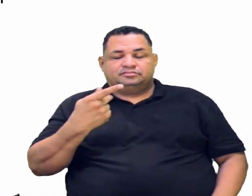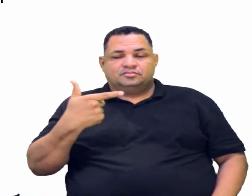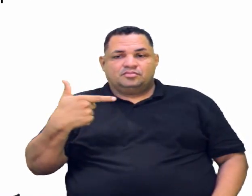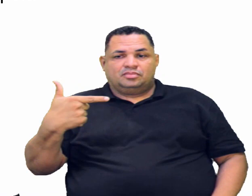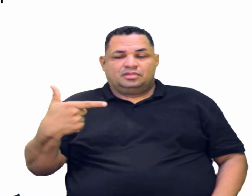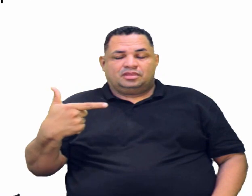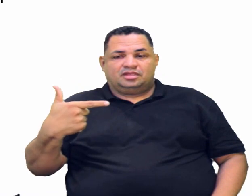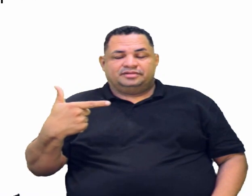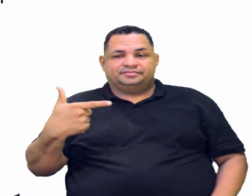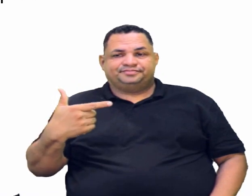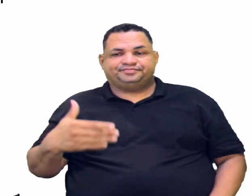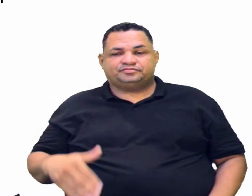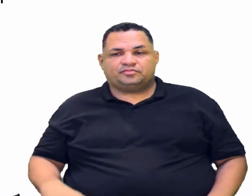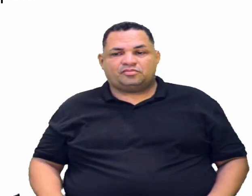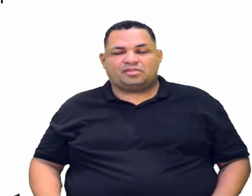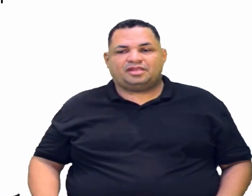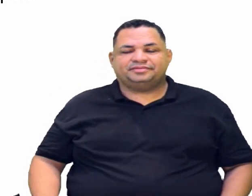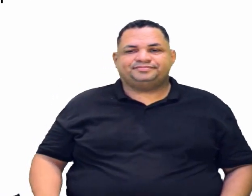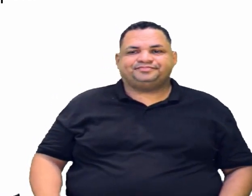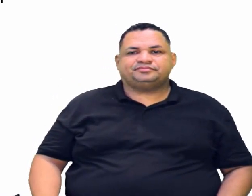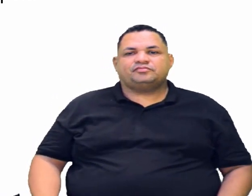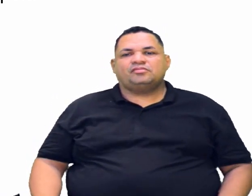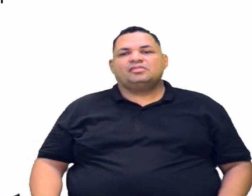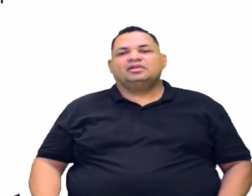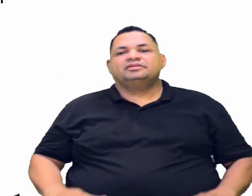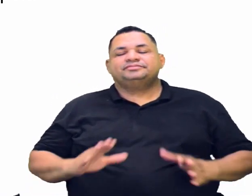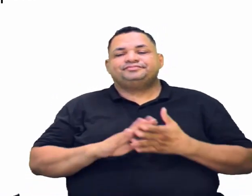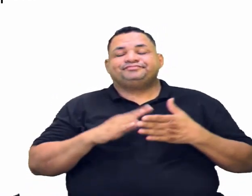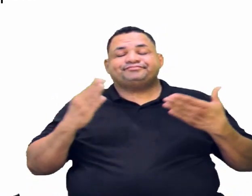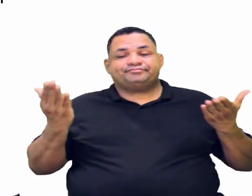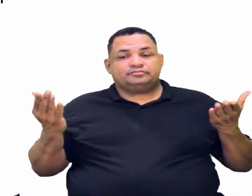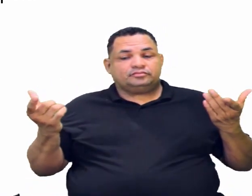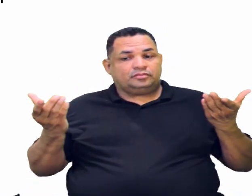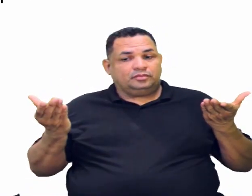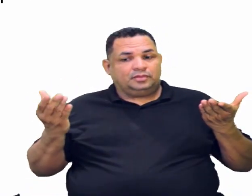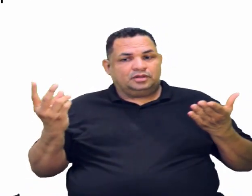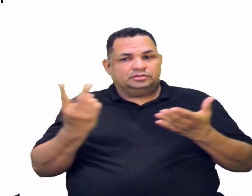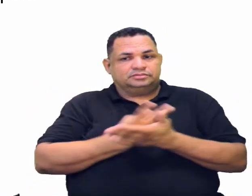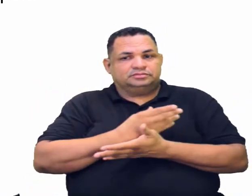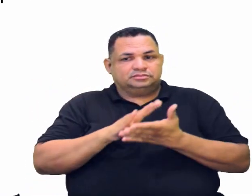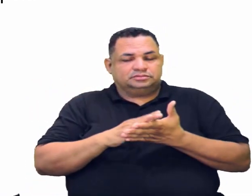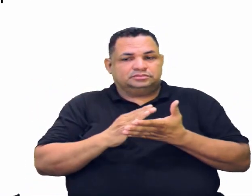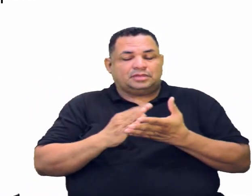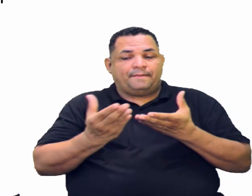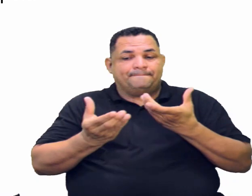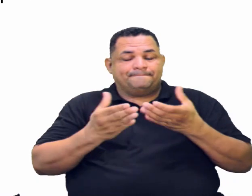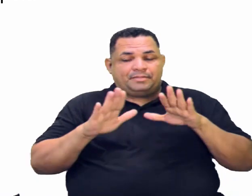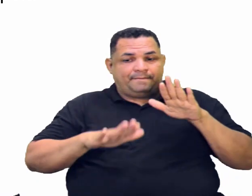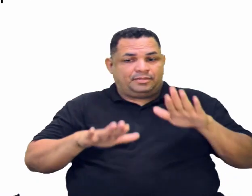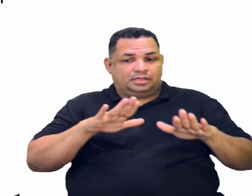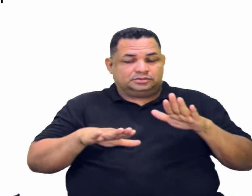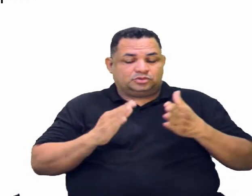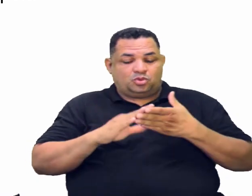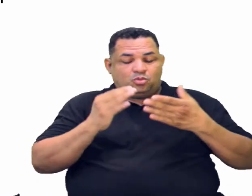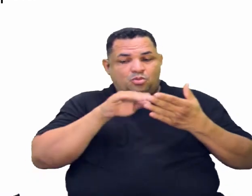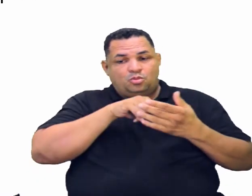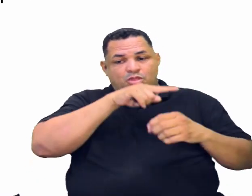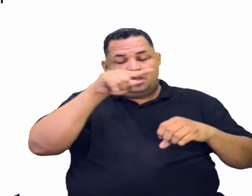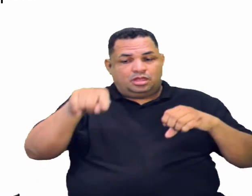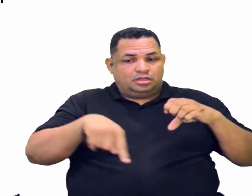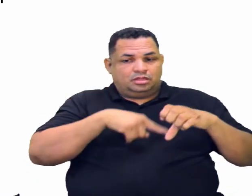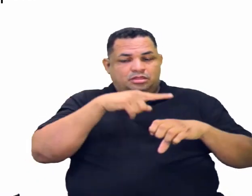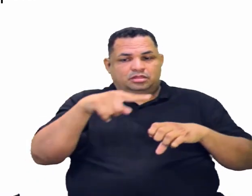oxidação dos álcools ocorre de acordo com a posição da hidroxila na nossa cadeia